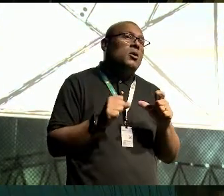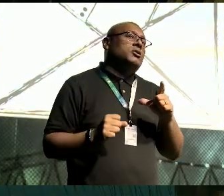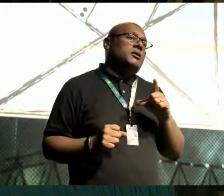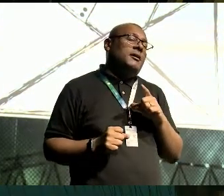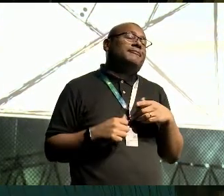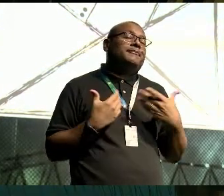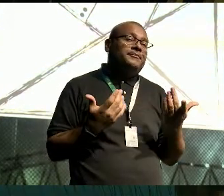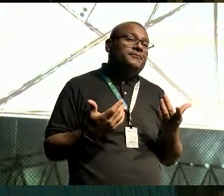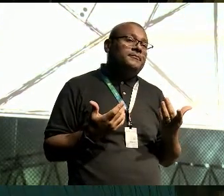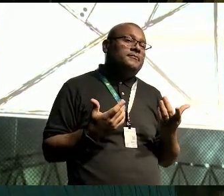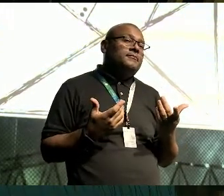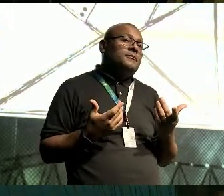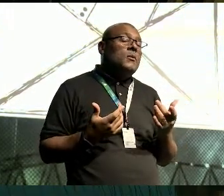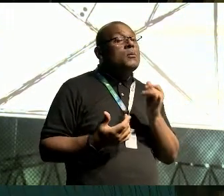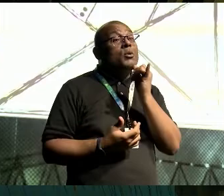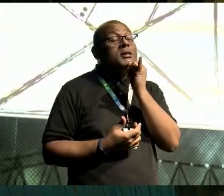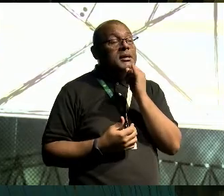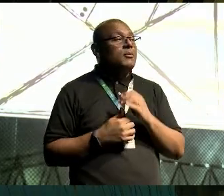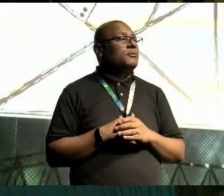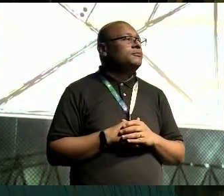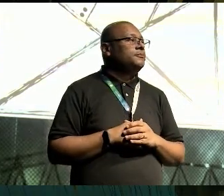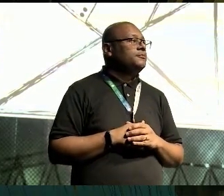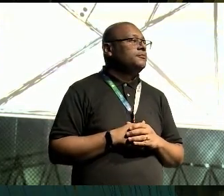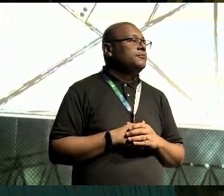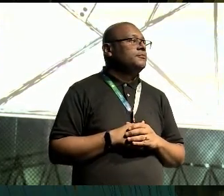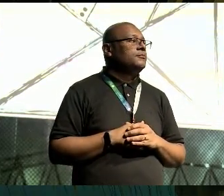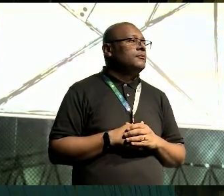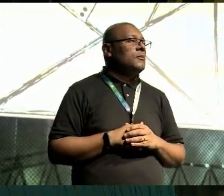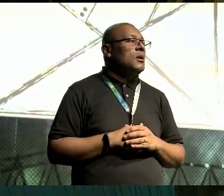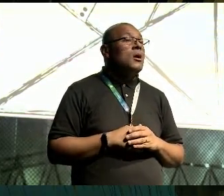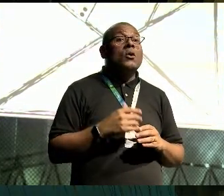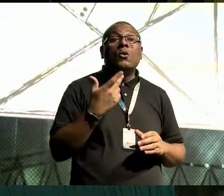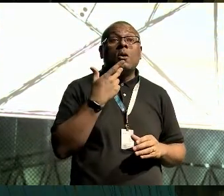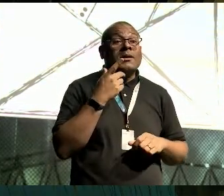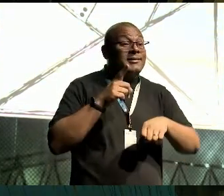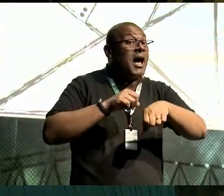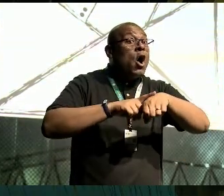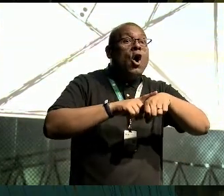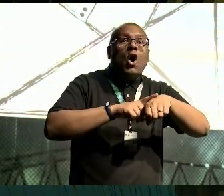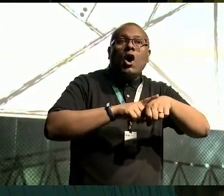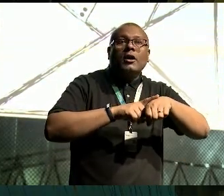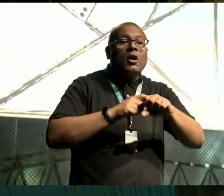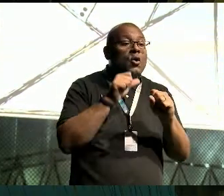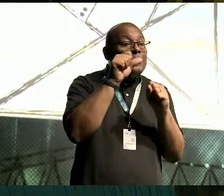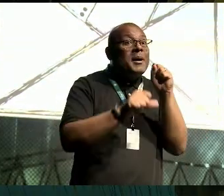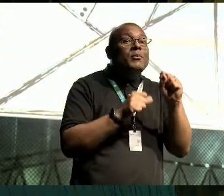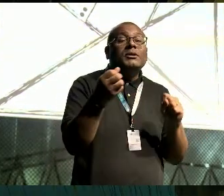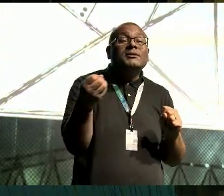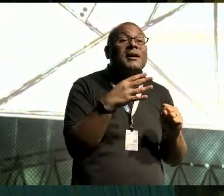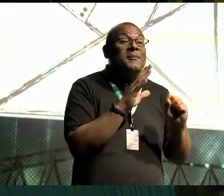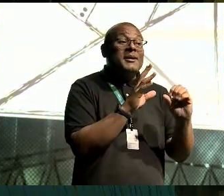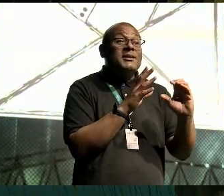que ligar num patch emergencial, ou até mesmo numa release, mas a gente